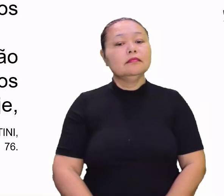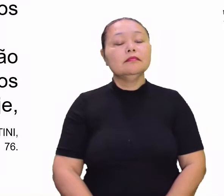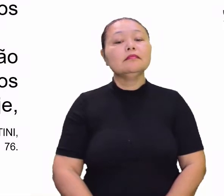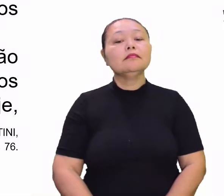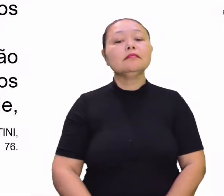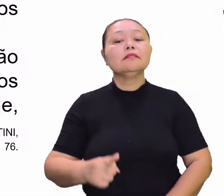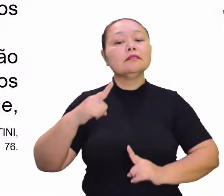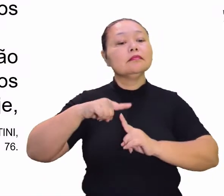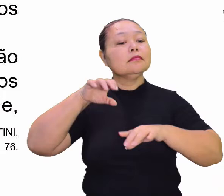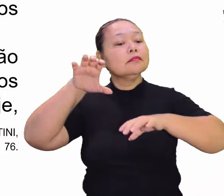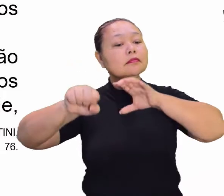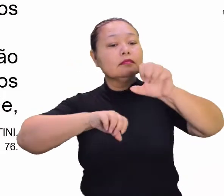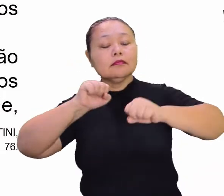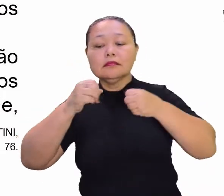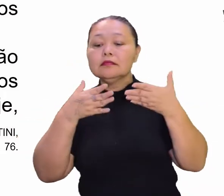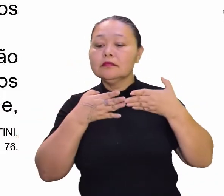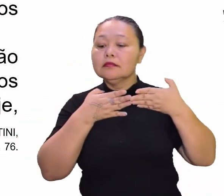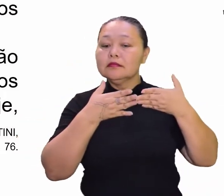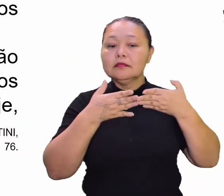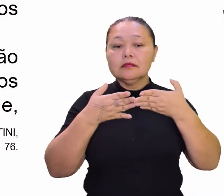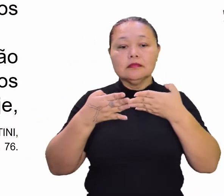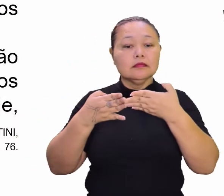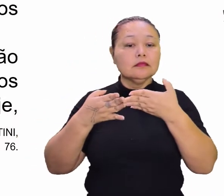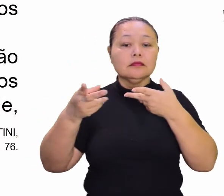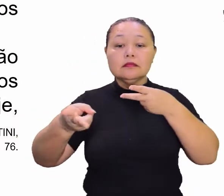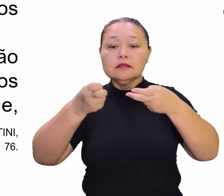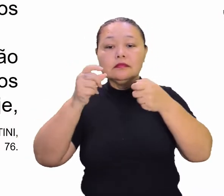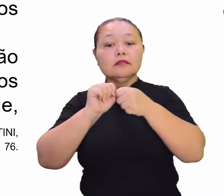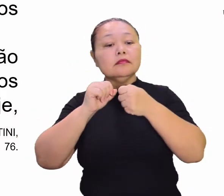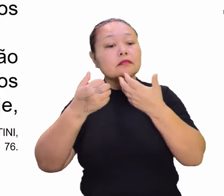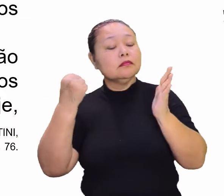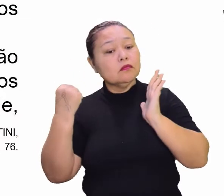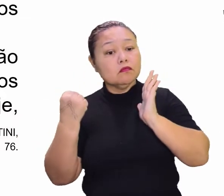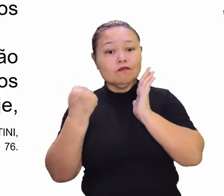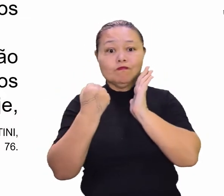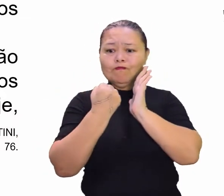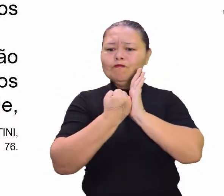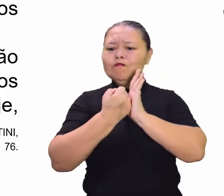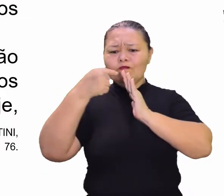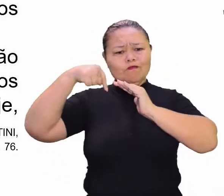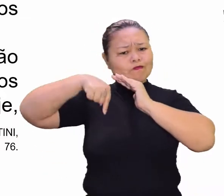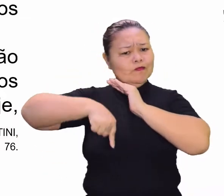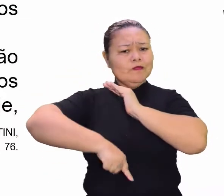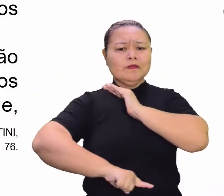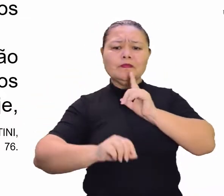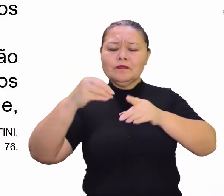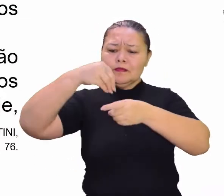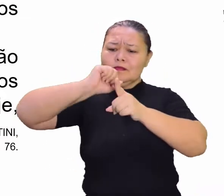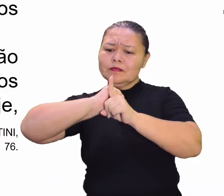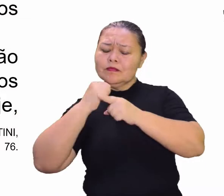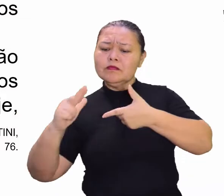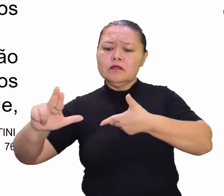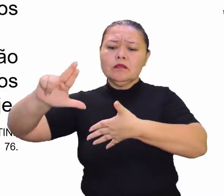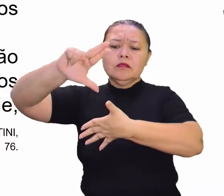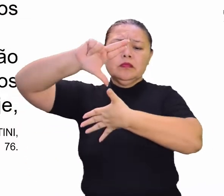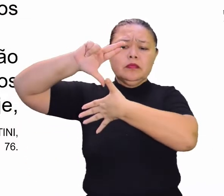O tipo de colonização mercantilista, exploradora, deixou marcas profundas nas